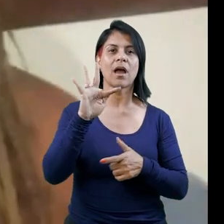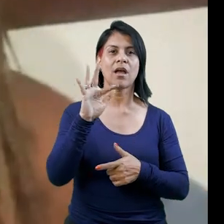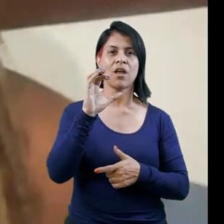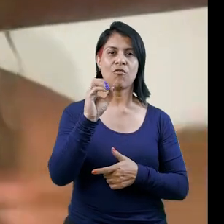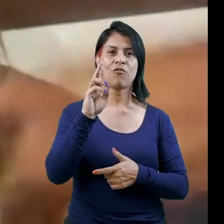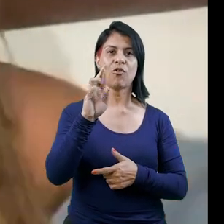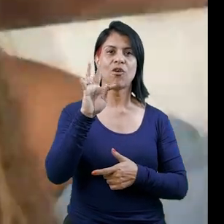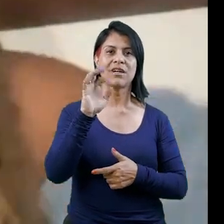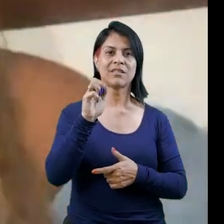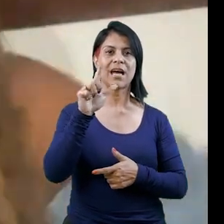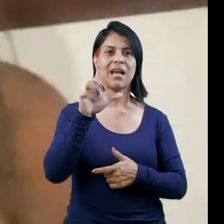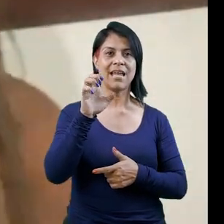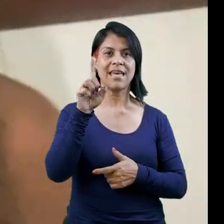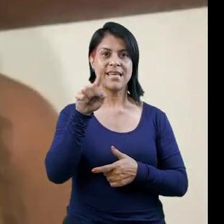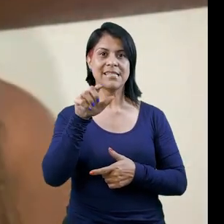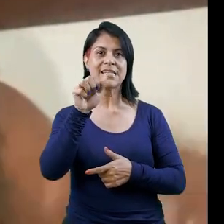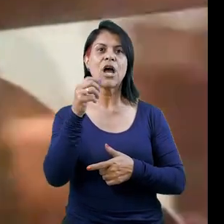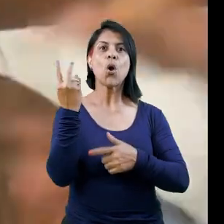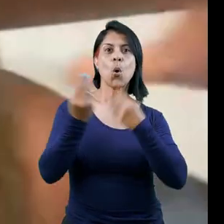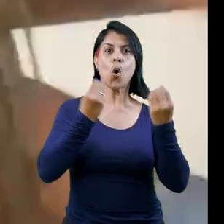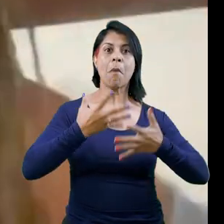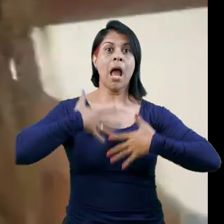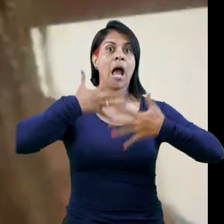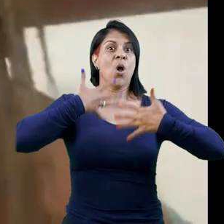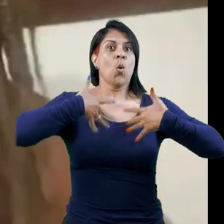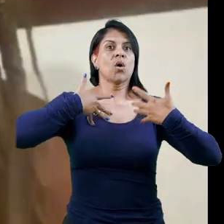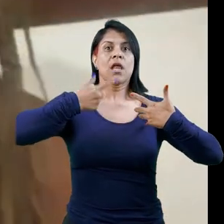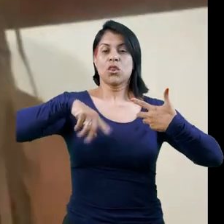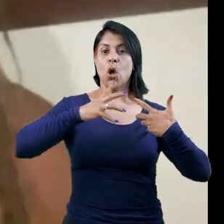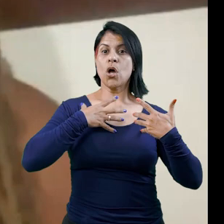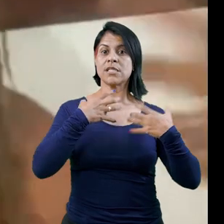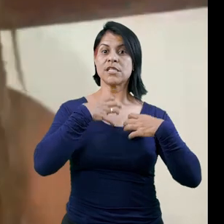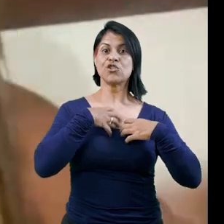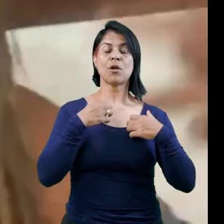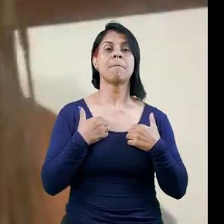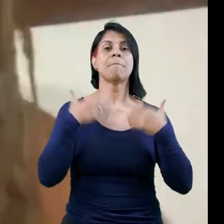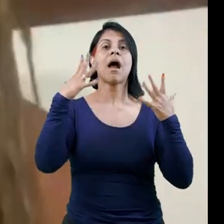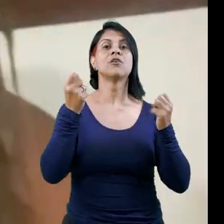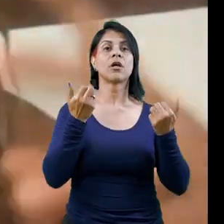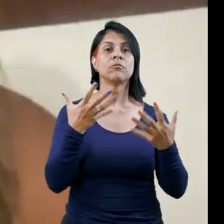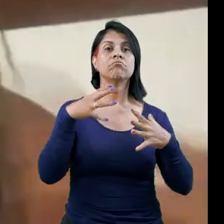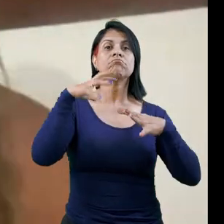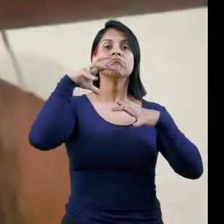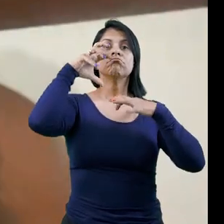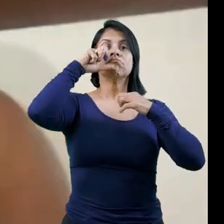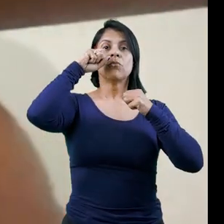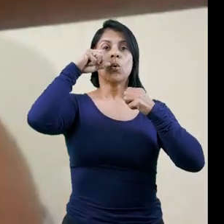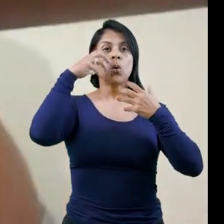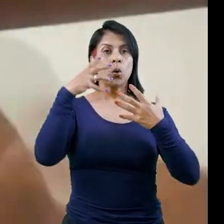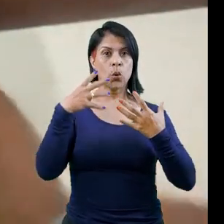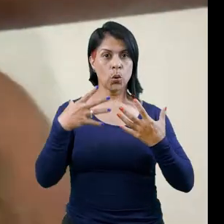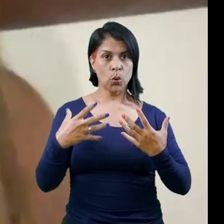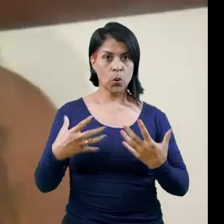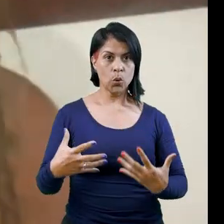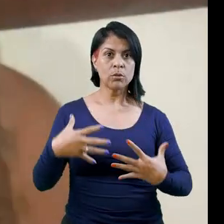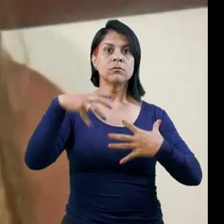Como acordar uma corpa? Vamos acordar essa corpa, vamos acordar os nossos corpos, respirando, concentrando. Estamos acordadas aqui,